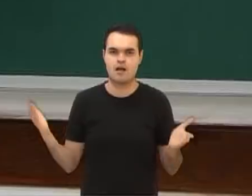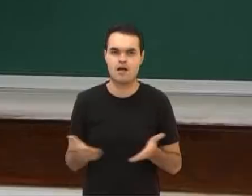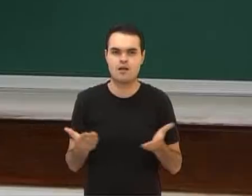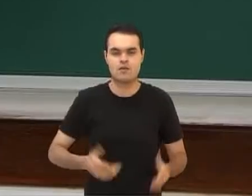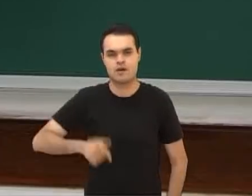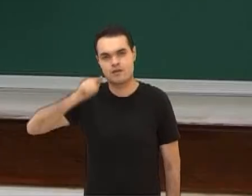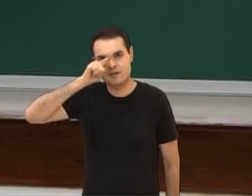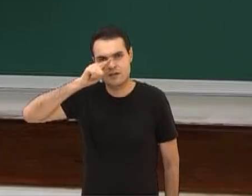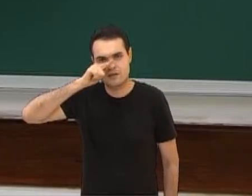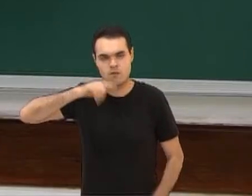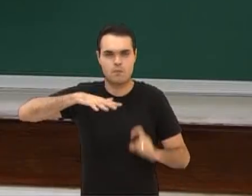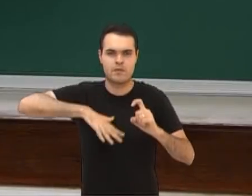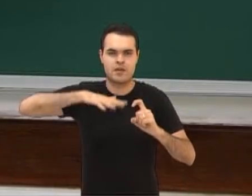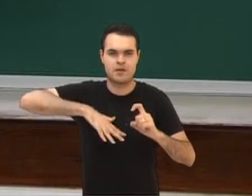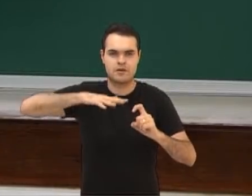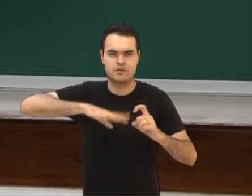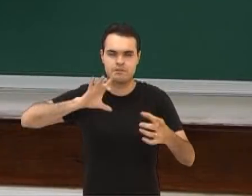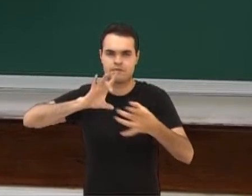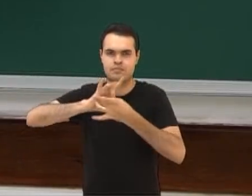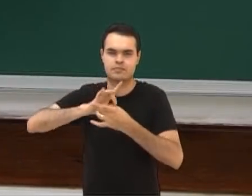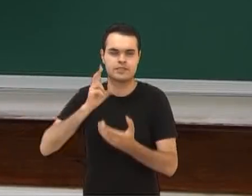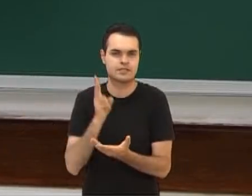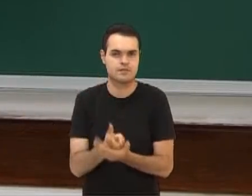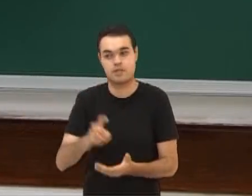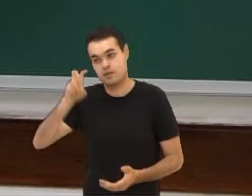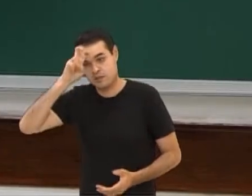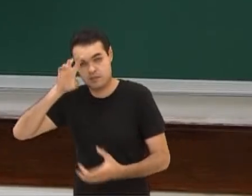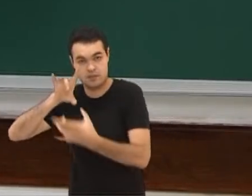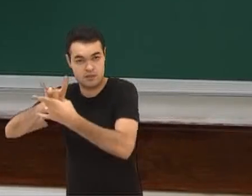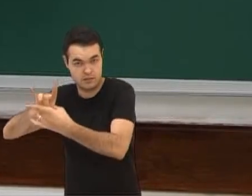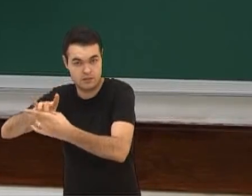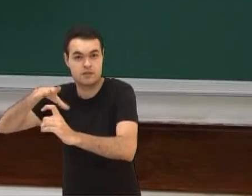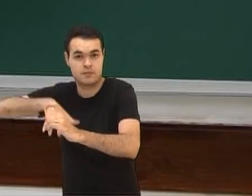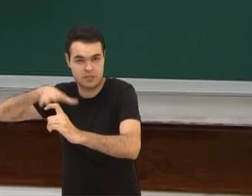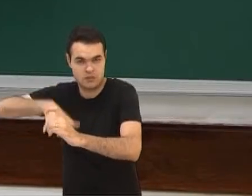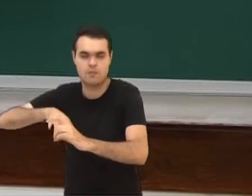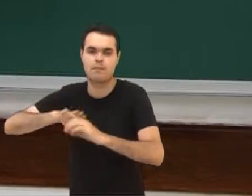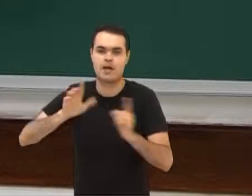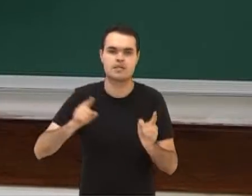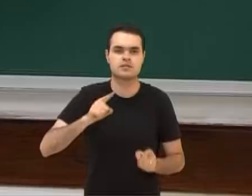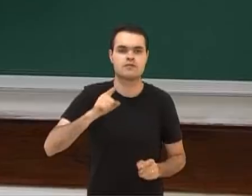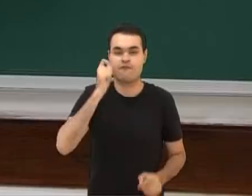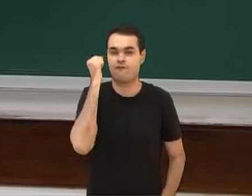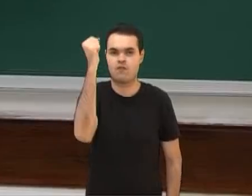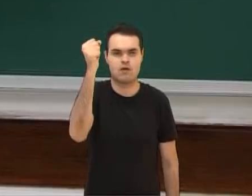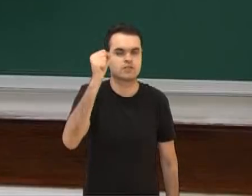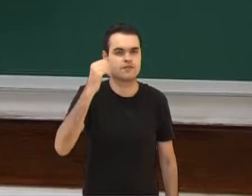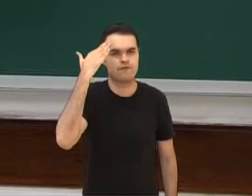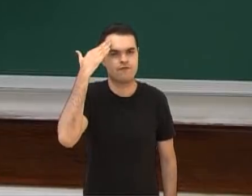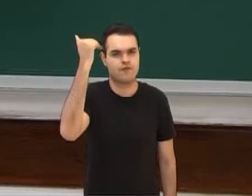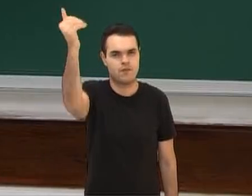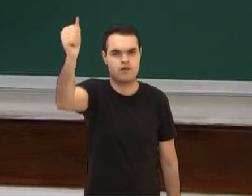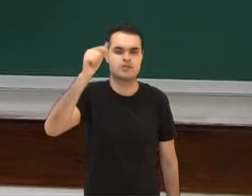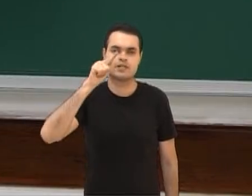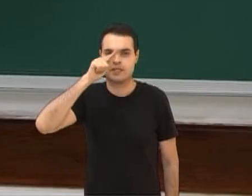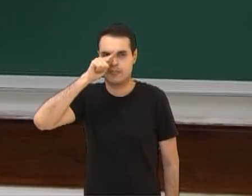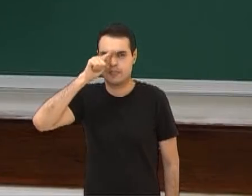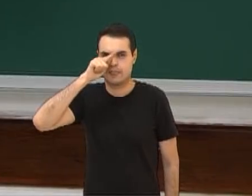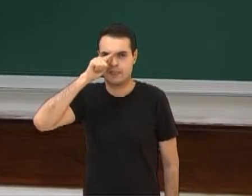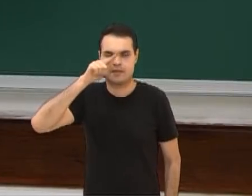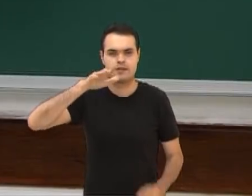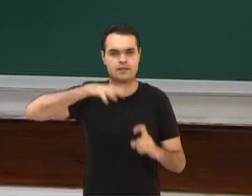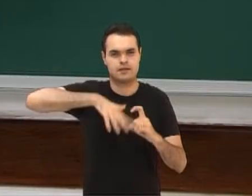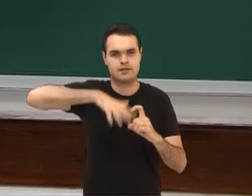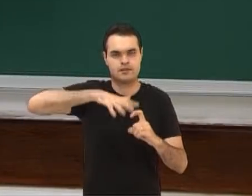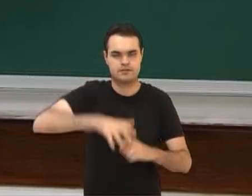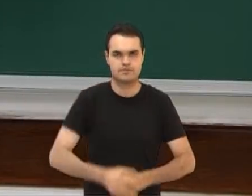vem a mitologia grega toda em cima, lógico que o egípcio também teve suas mitologias, mas a mitologia mais famosa, que todo mundo gosta muito de falar,